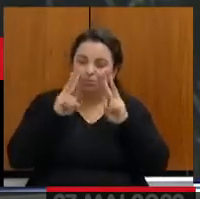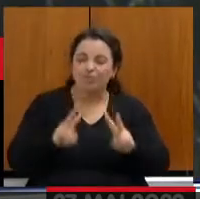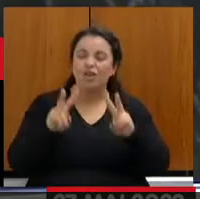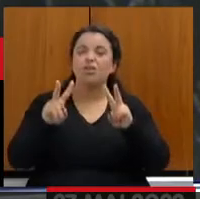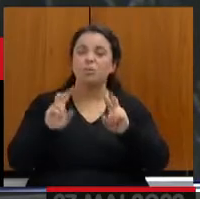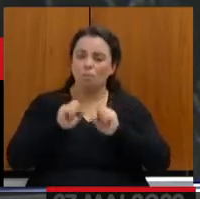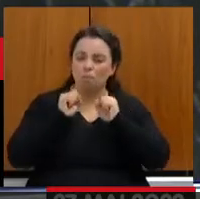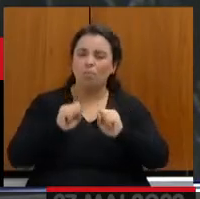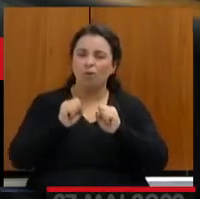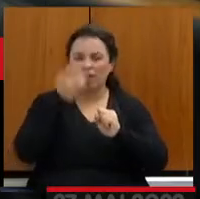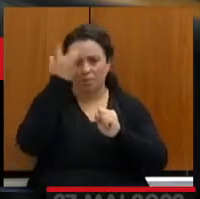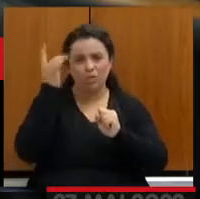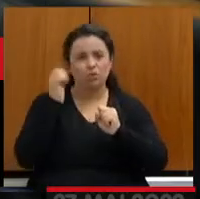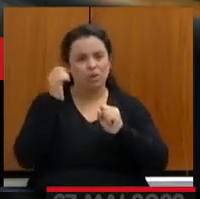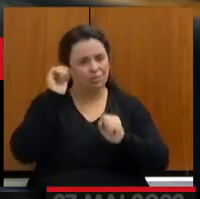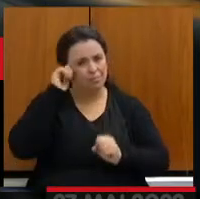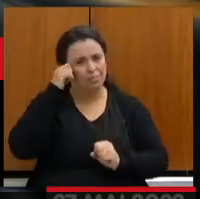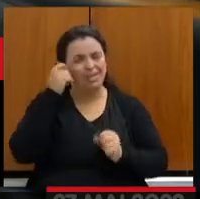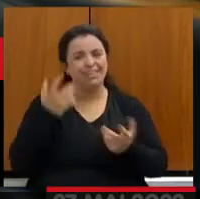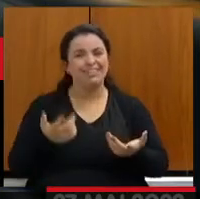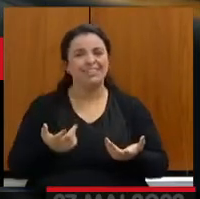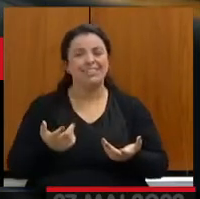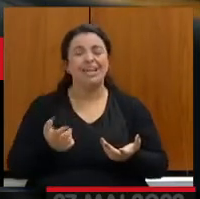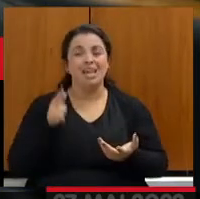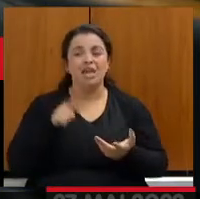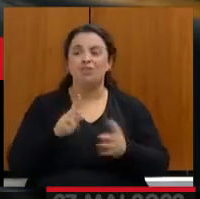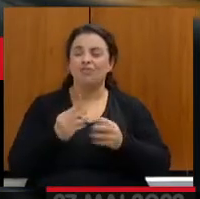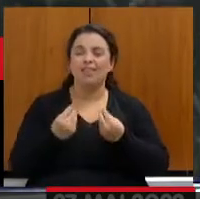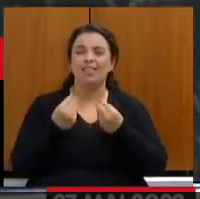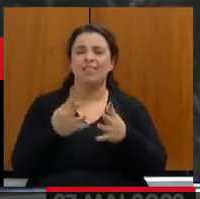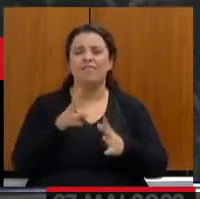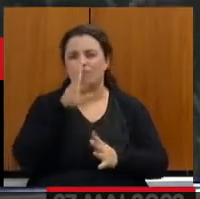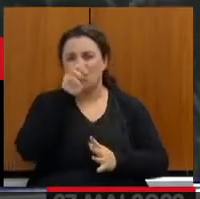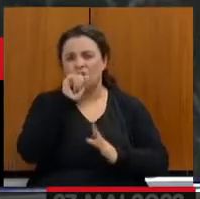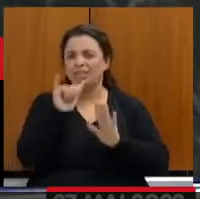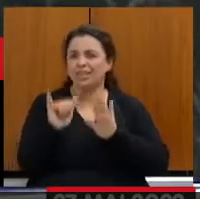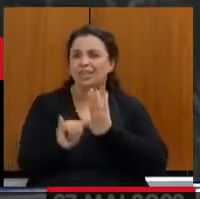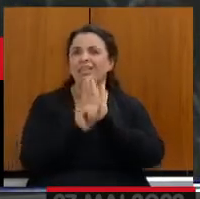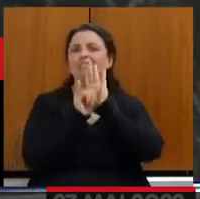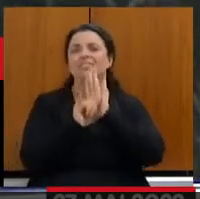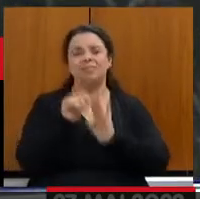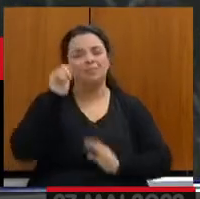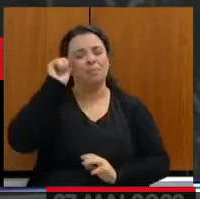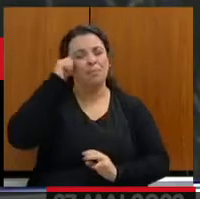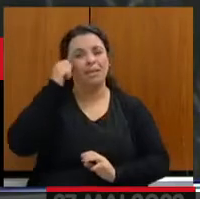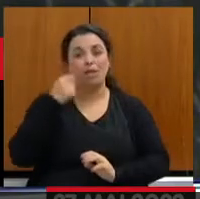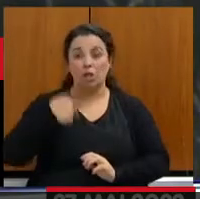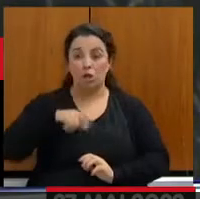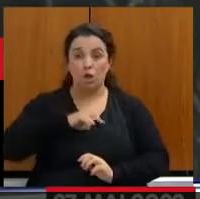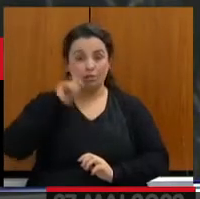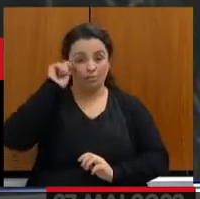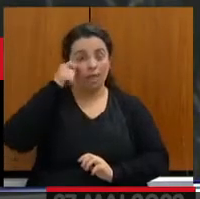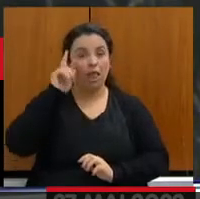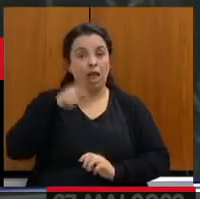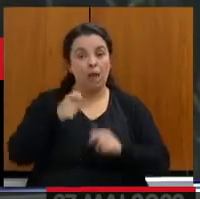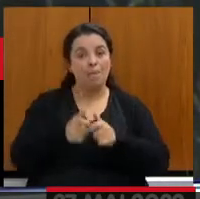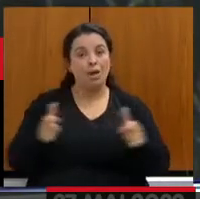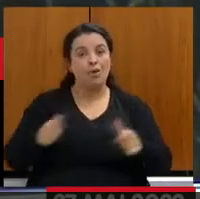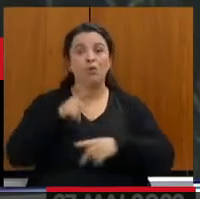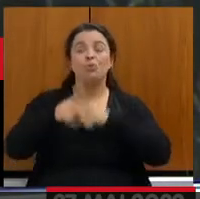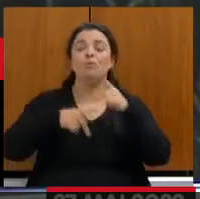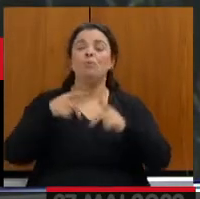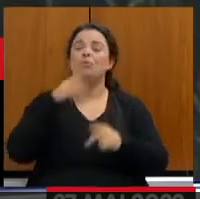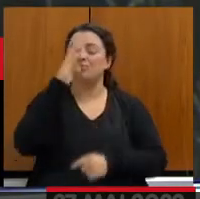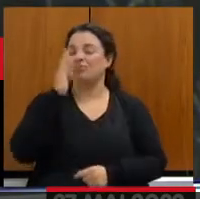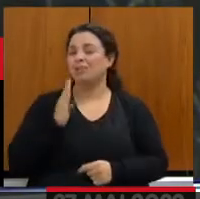eleitoral ele vem fortalecer essa questão da identidade nós somos a maioria da população brasileira e